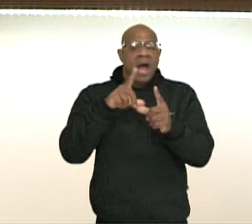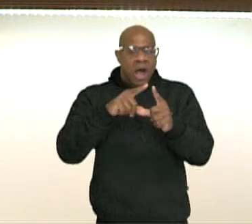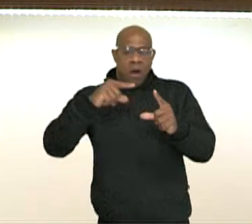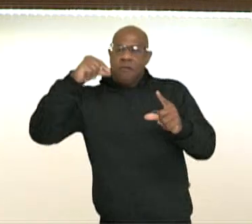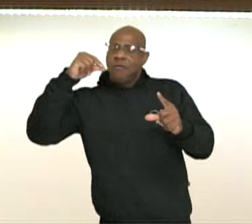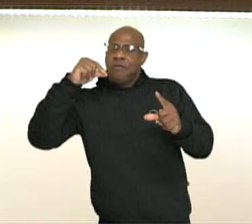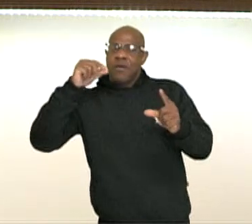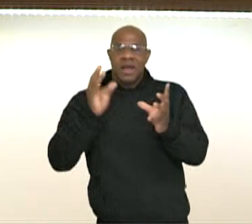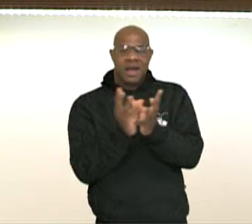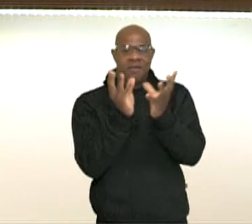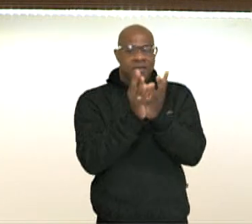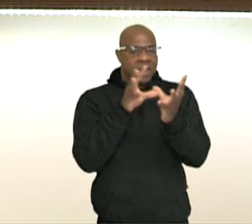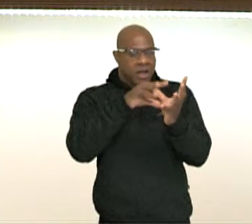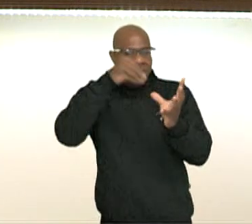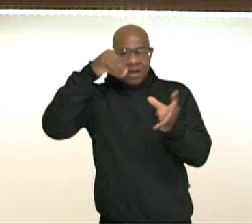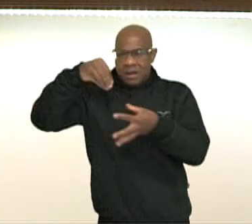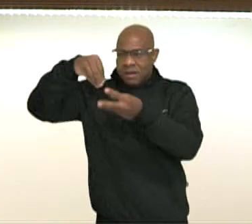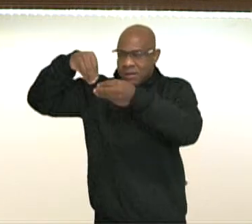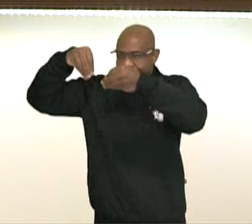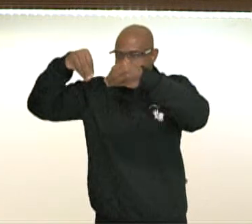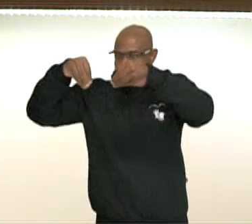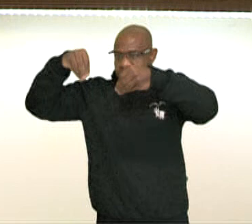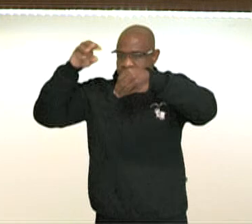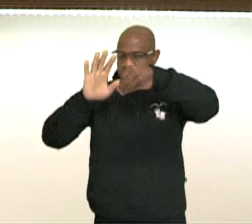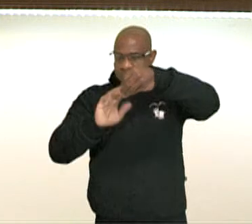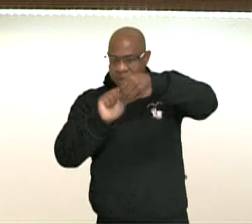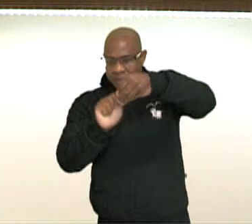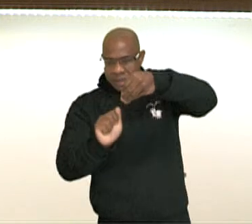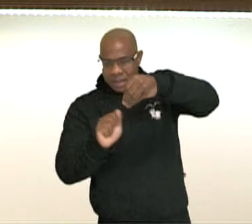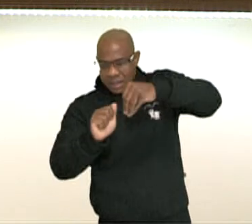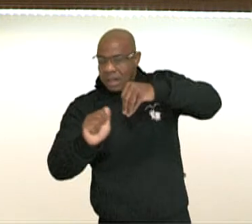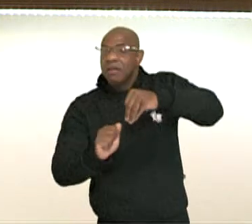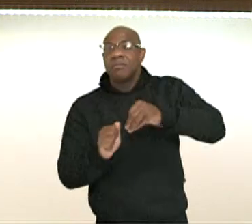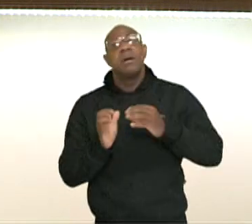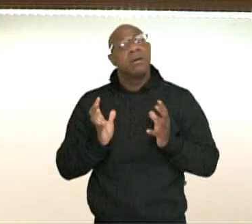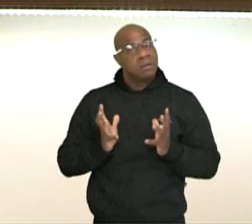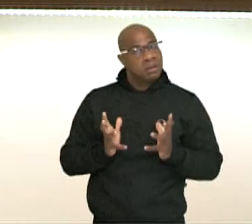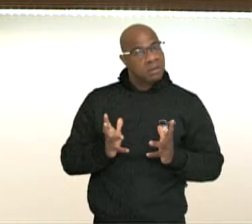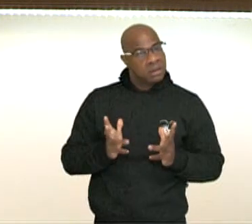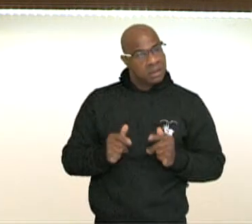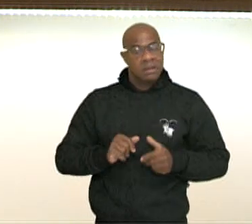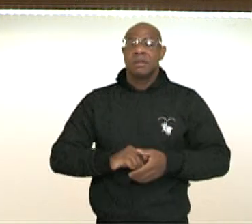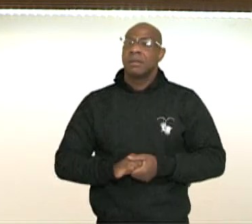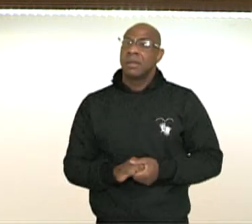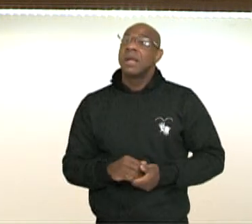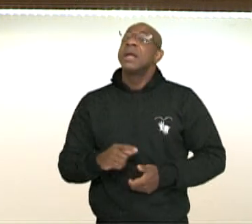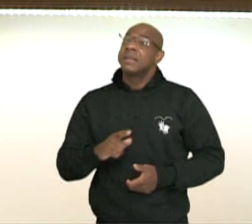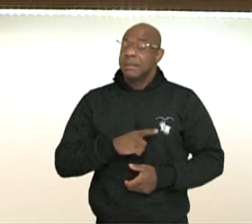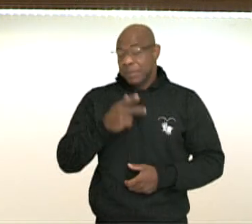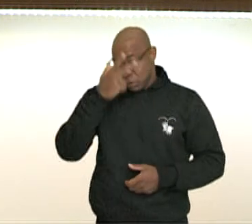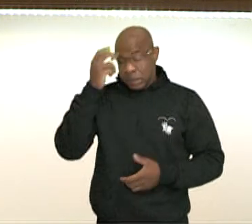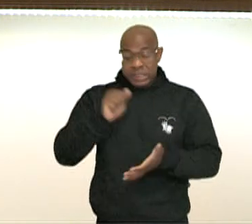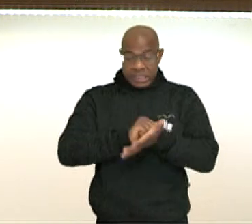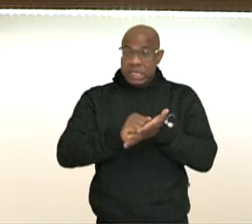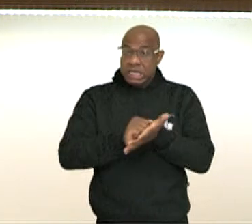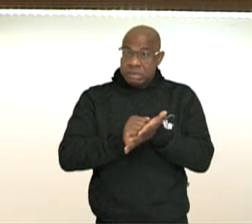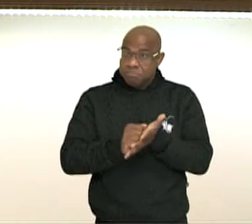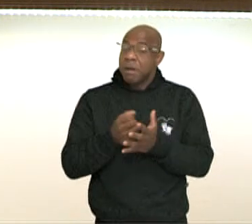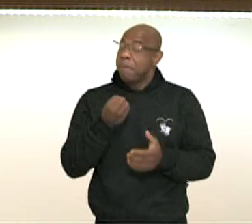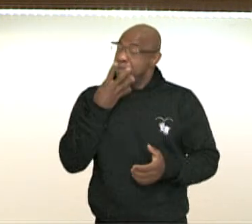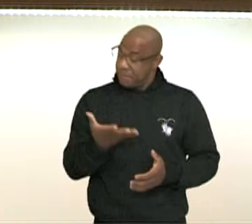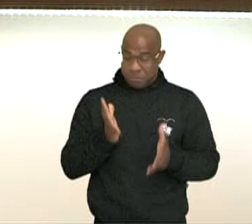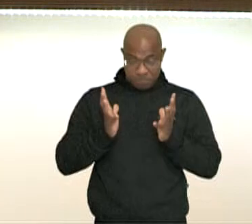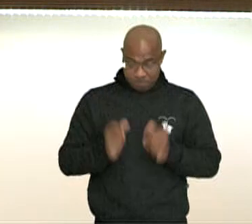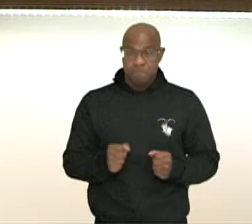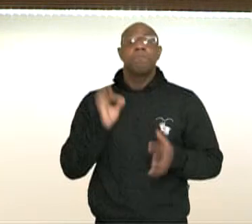folha, lavar muito bem. Há quem faça uma higienização até mais extremas, higienização mais extrema